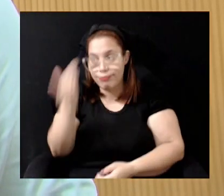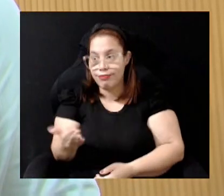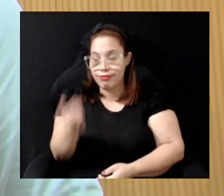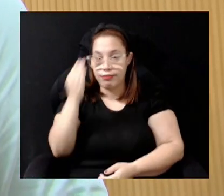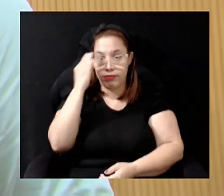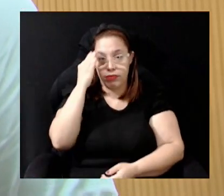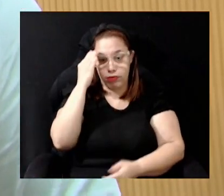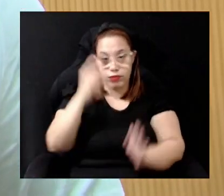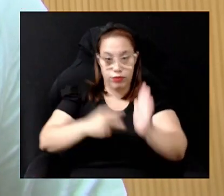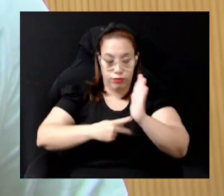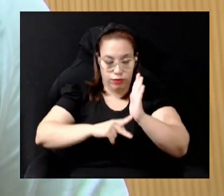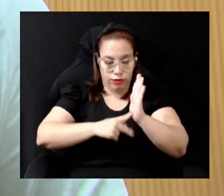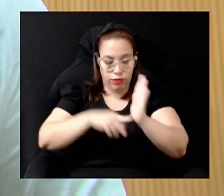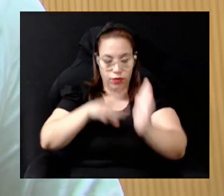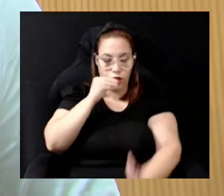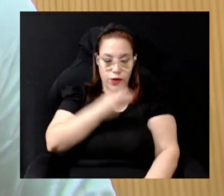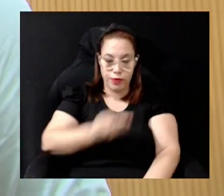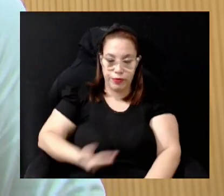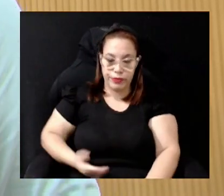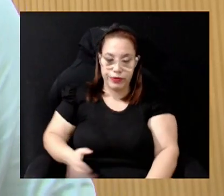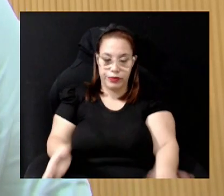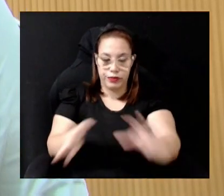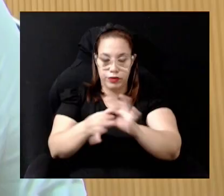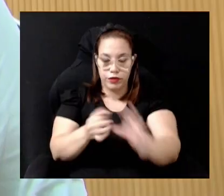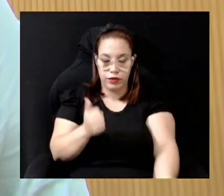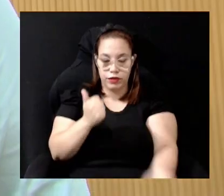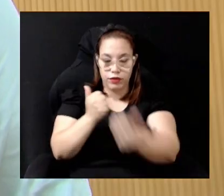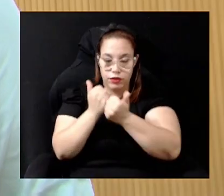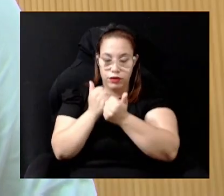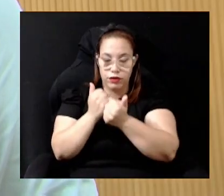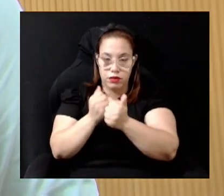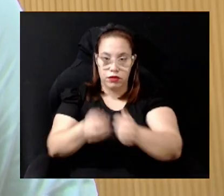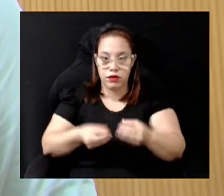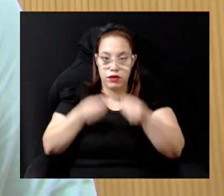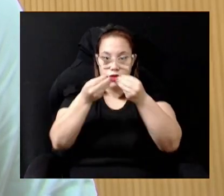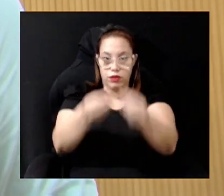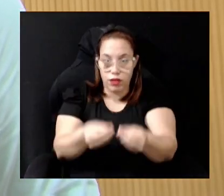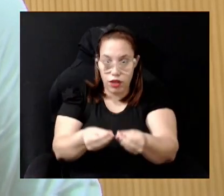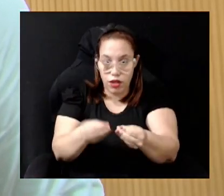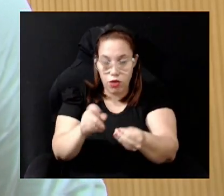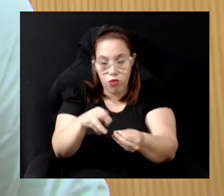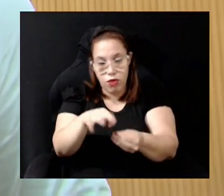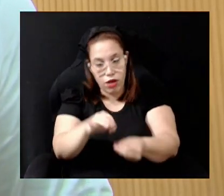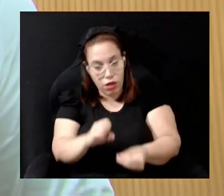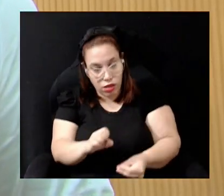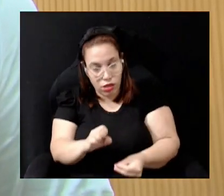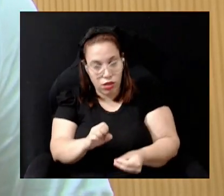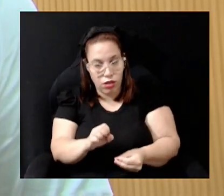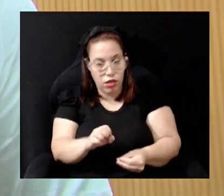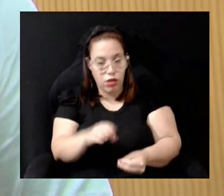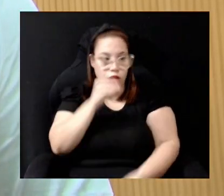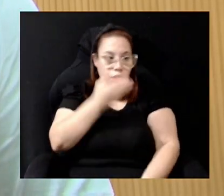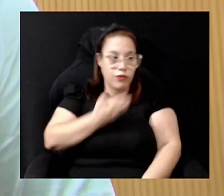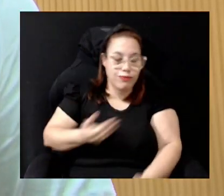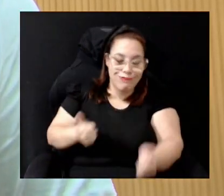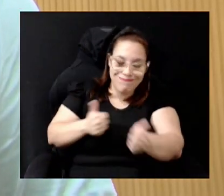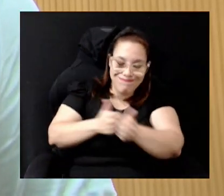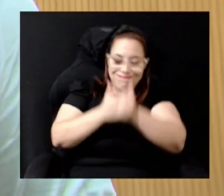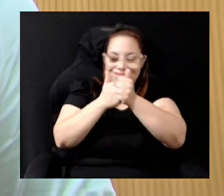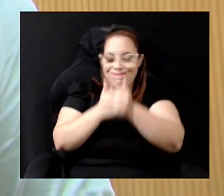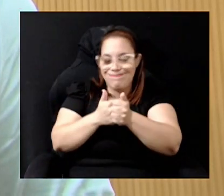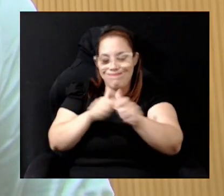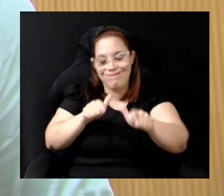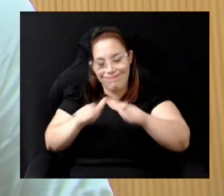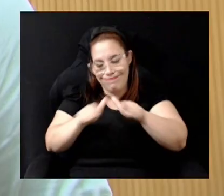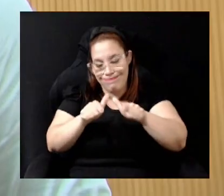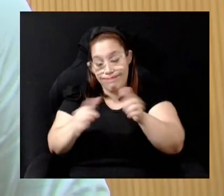públicos, em parceria, nos entregou alguns brindes. E isso faz com que os servidores se aproximem mais, trabalhem com mais